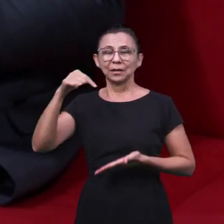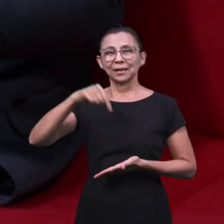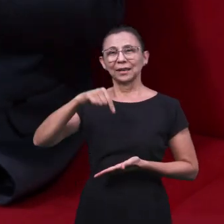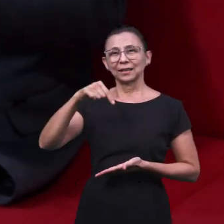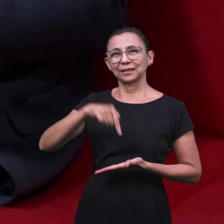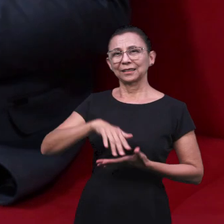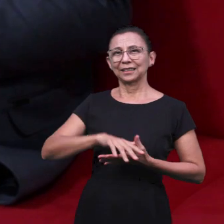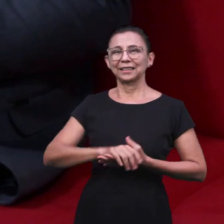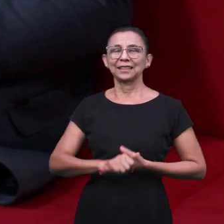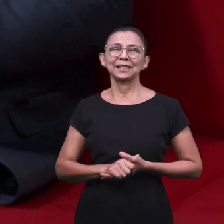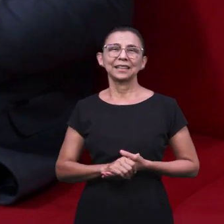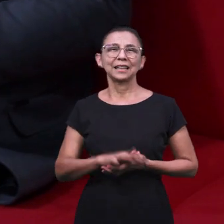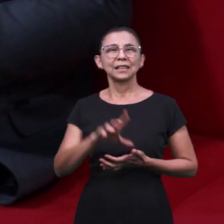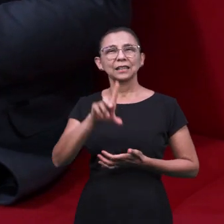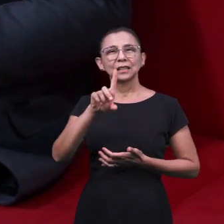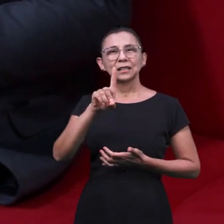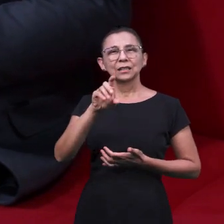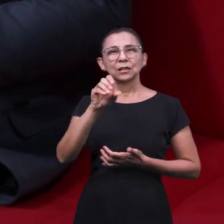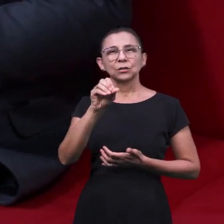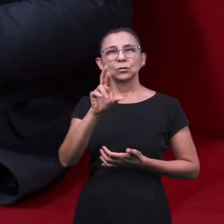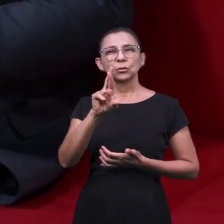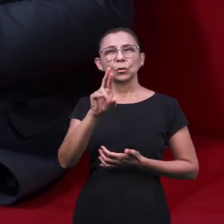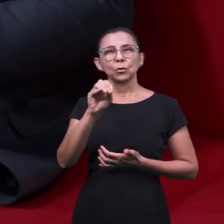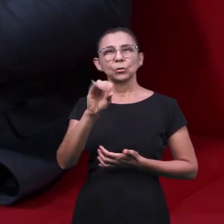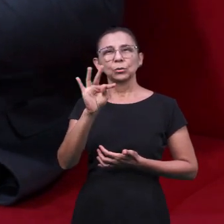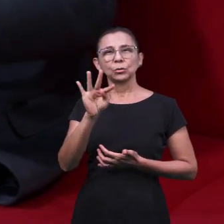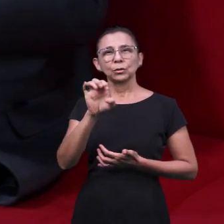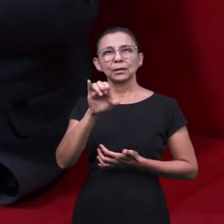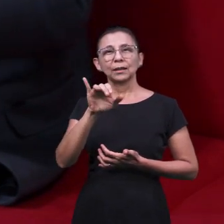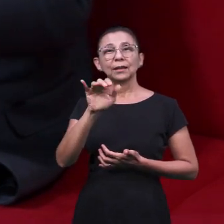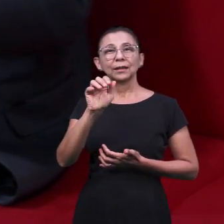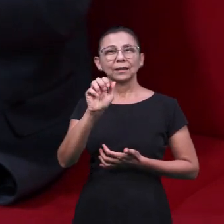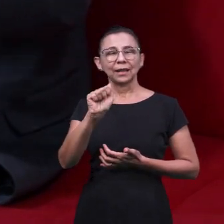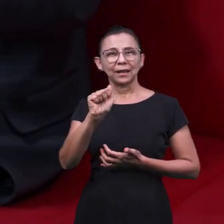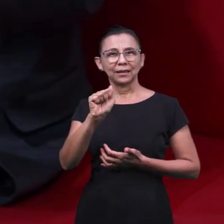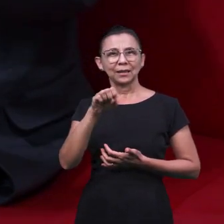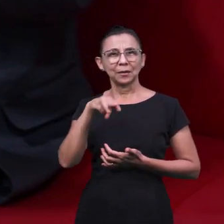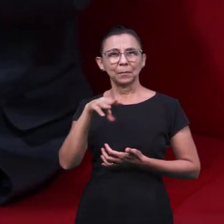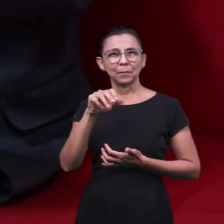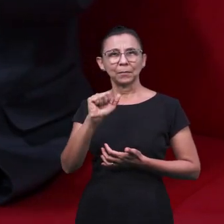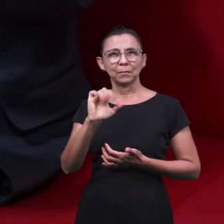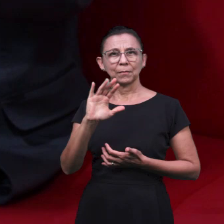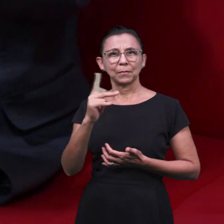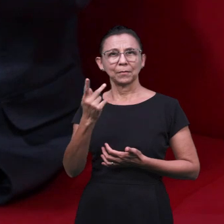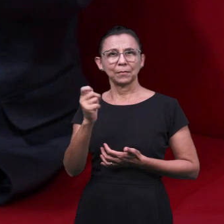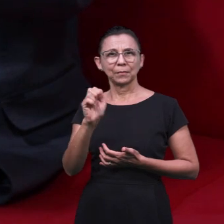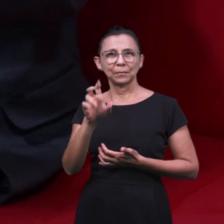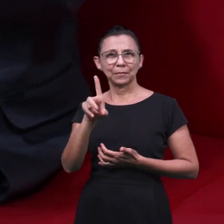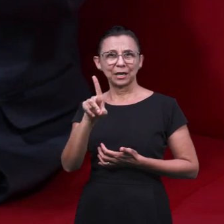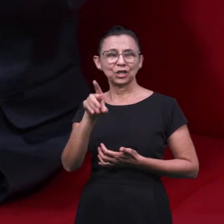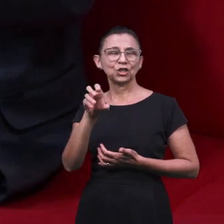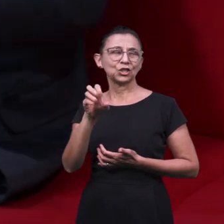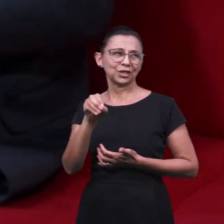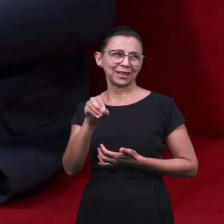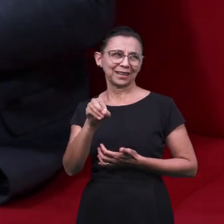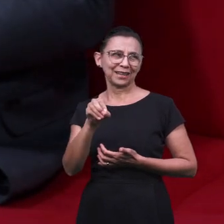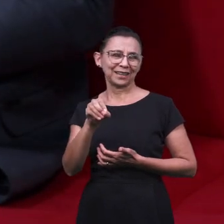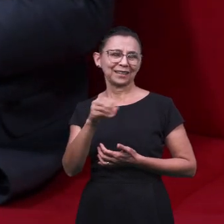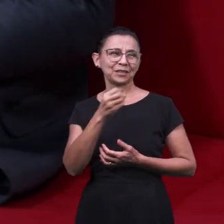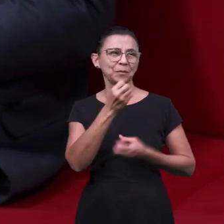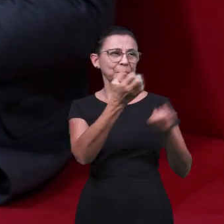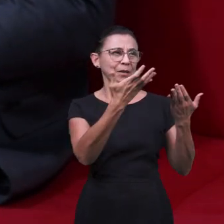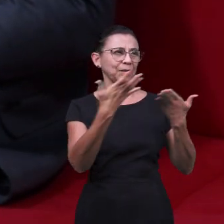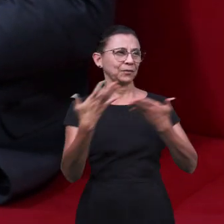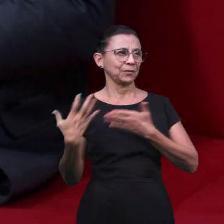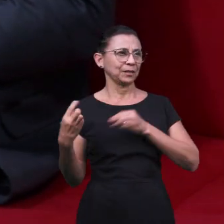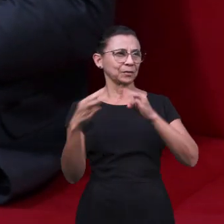irmã Doroteia Machado Quer. Dona Doroteia, irmã Doroteia. Pois não. Seja bem-vinda a uma entrevista.